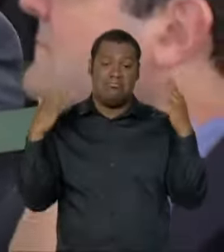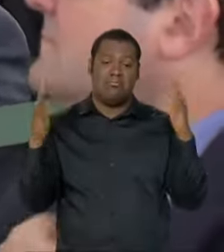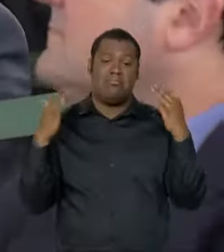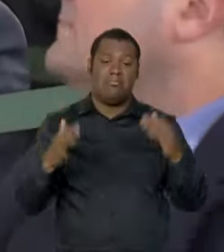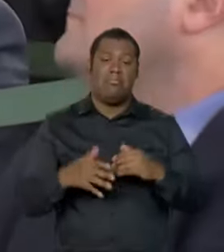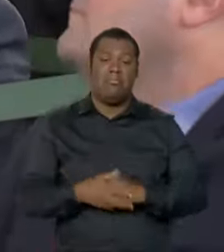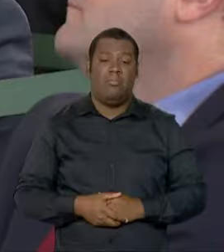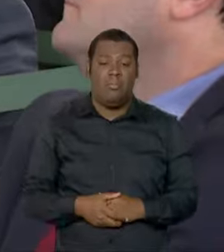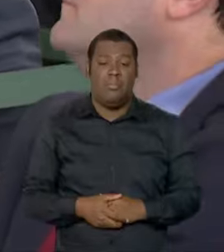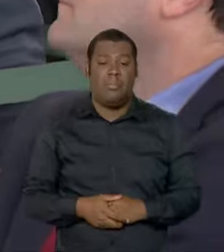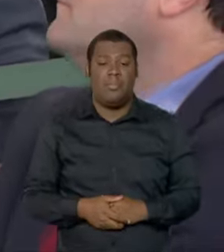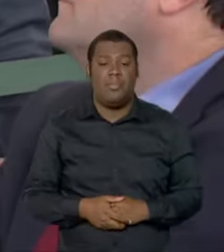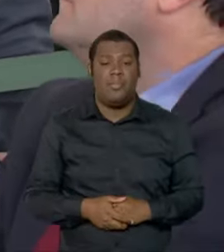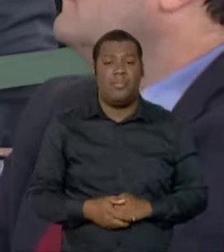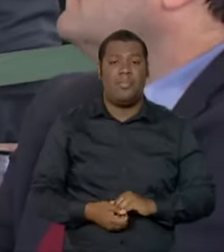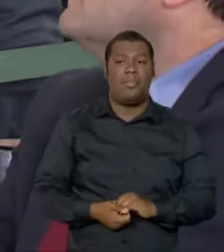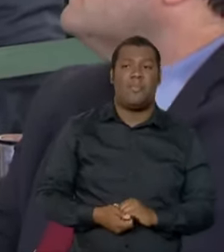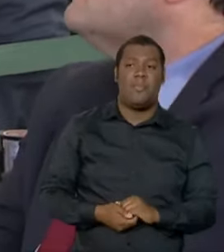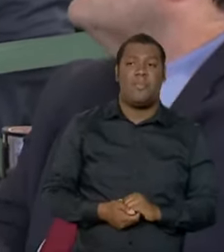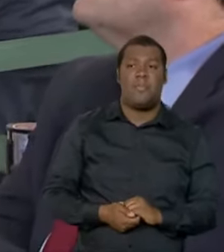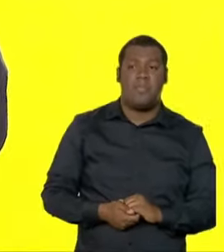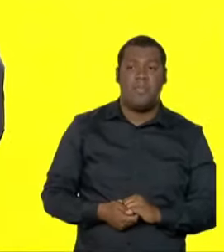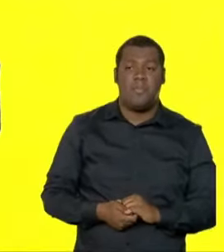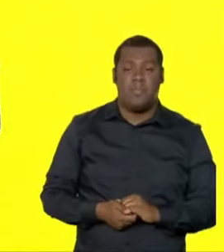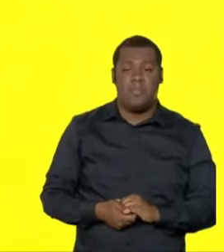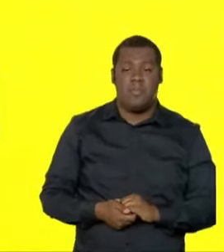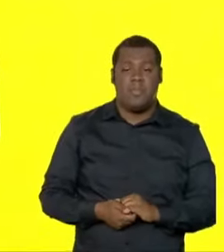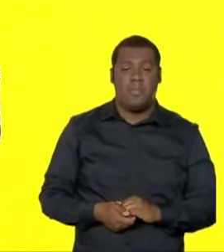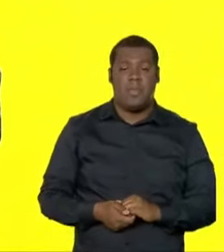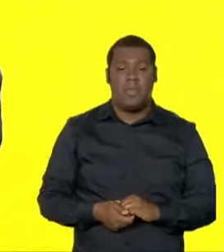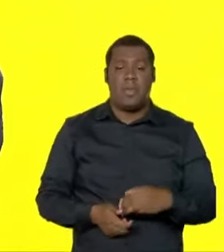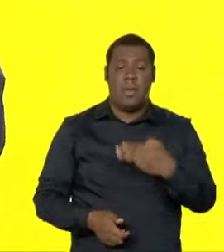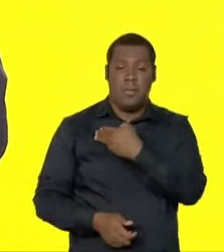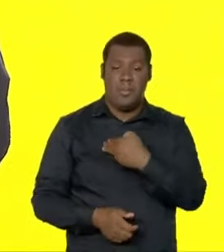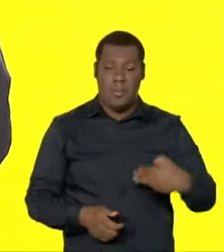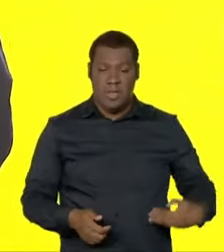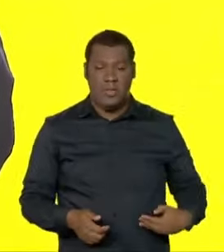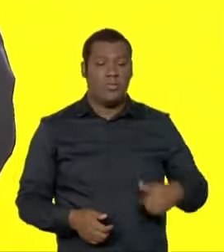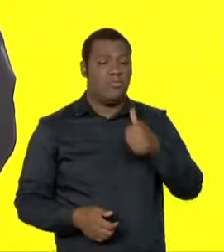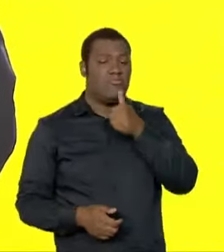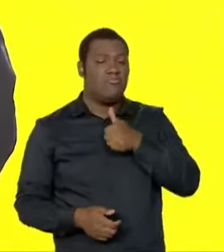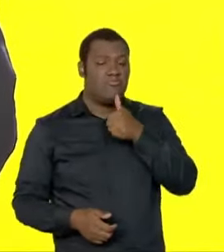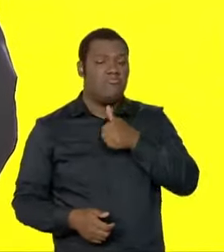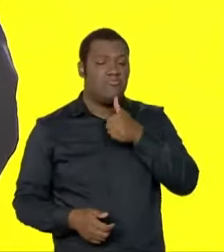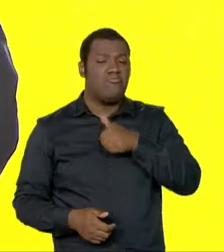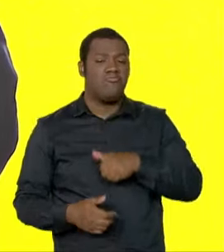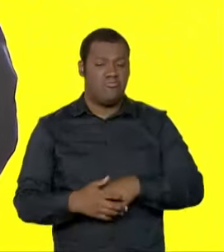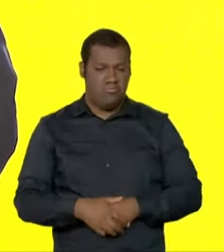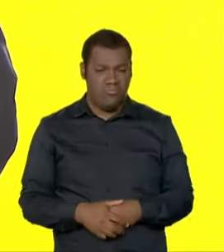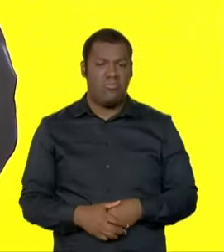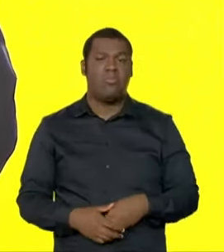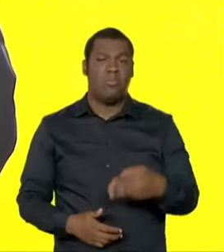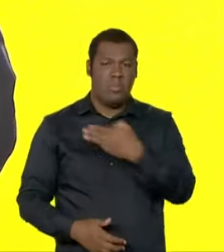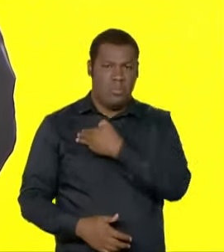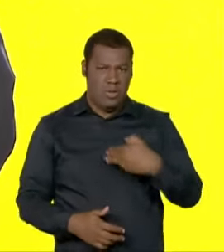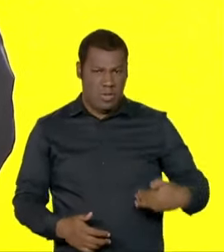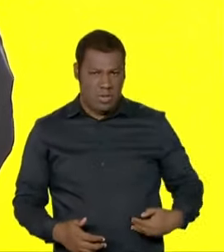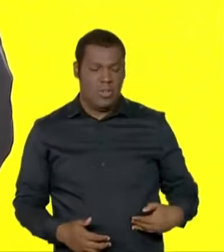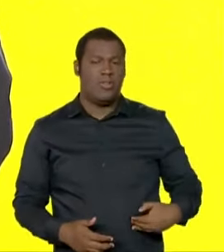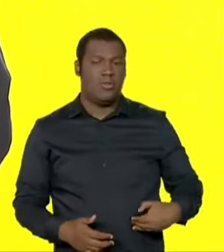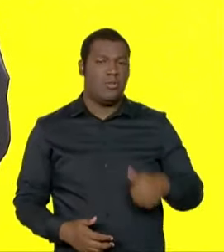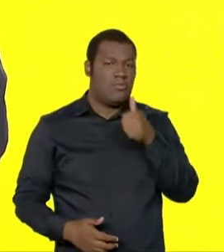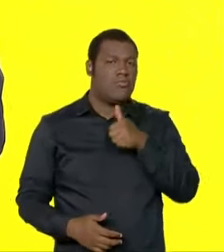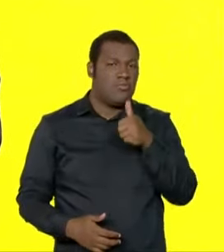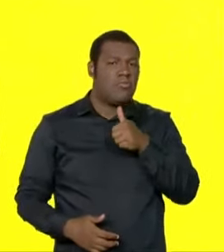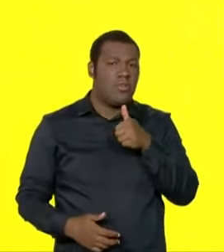Eu não posso destacar que, infelizmente, o ministro Jardim Filho não está aqui, que está sendo muito bem administrado pela equipe do Ministério das